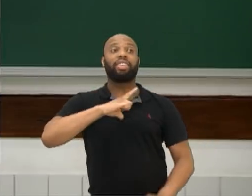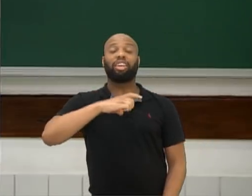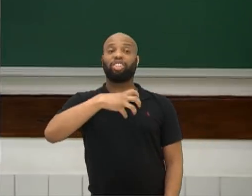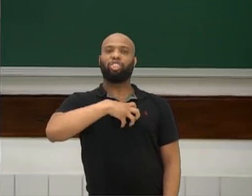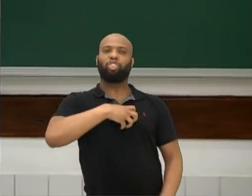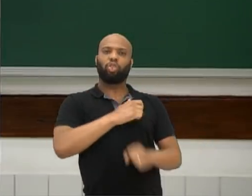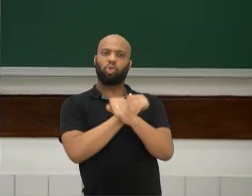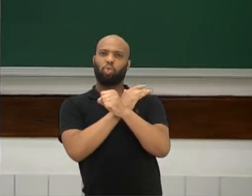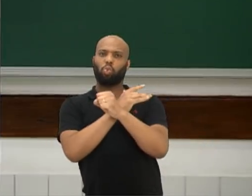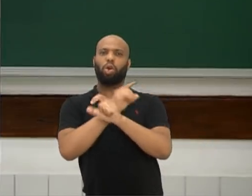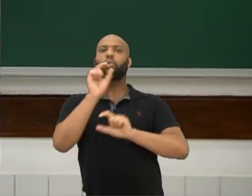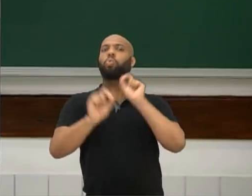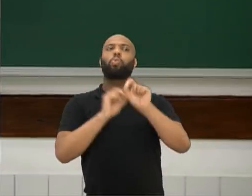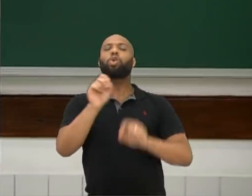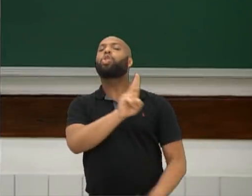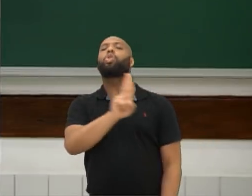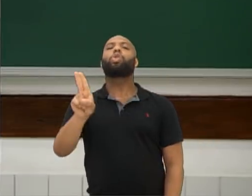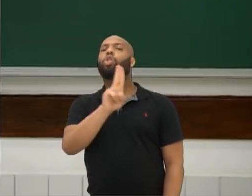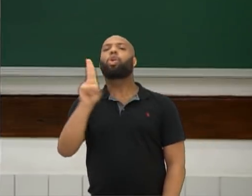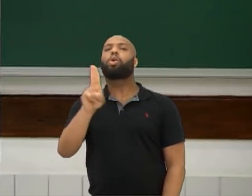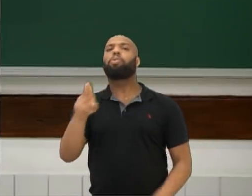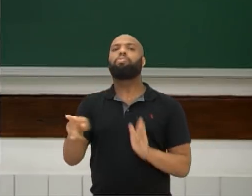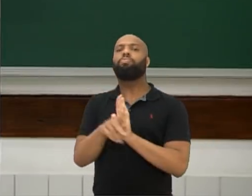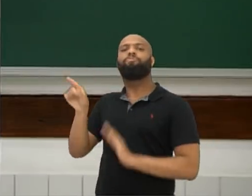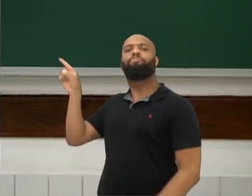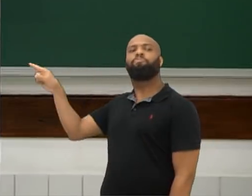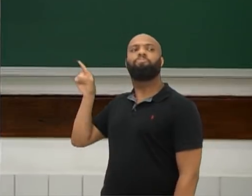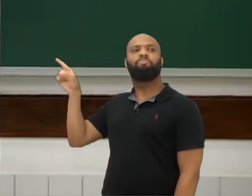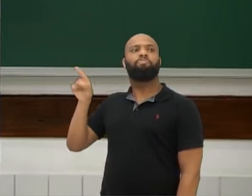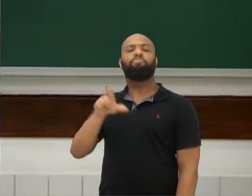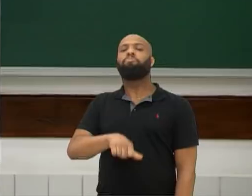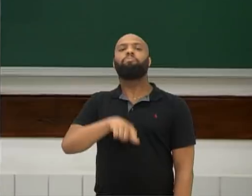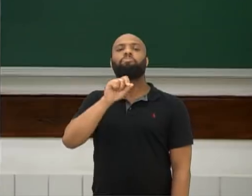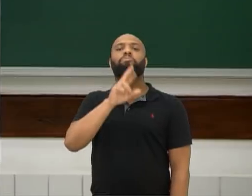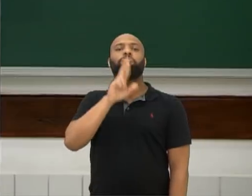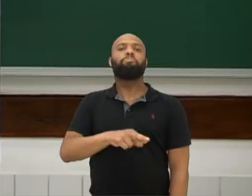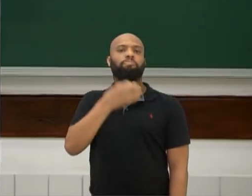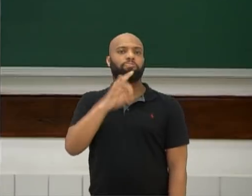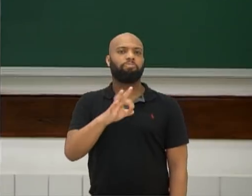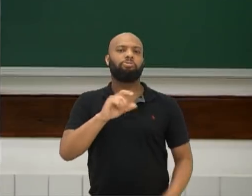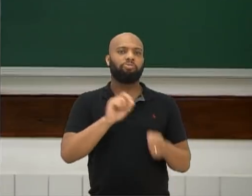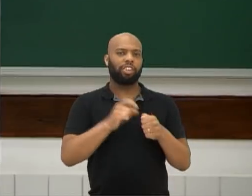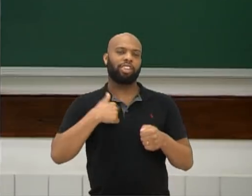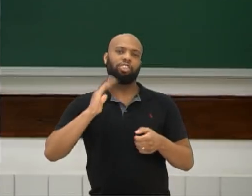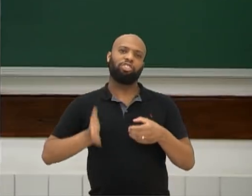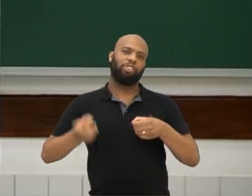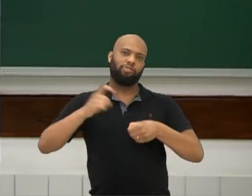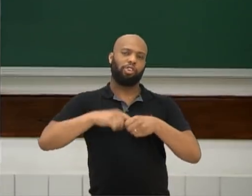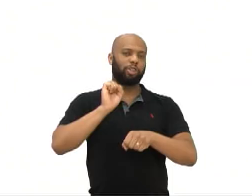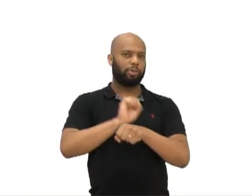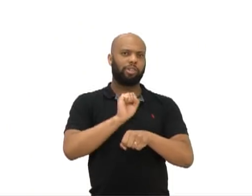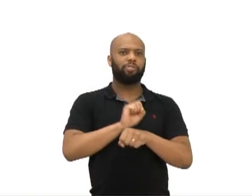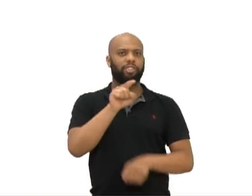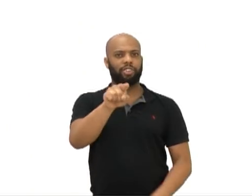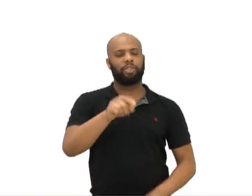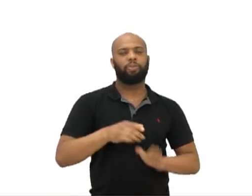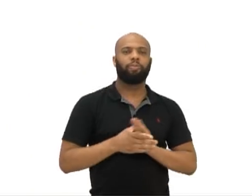caráter ácido é nomeada de 2 pontos. Qual é a resposta? Faz aí, tô esperando aqui.